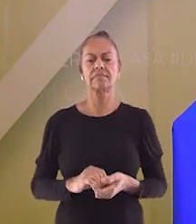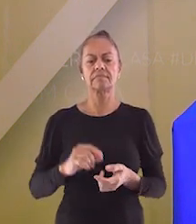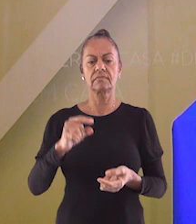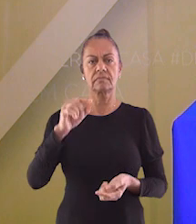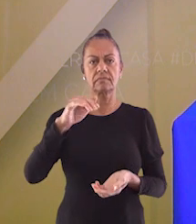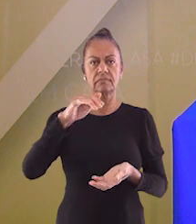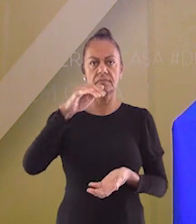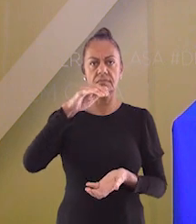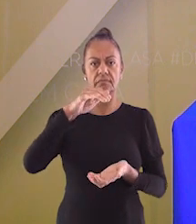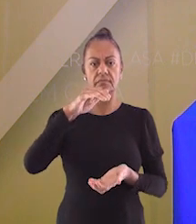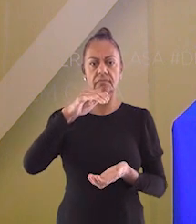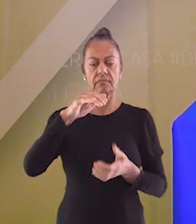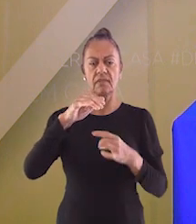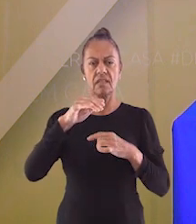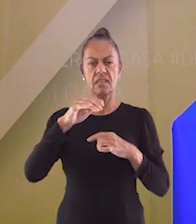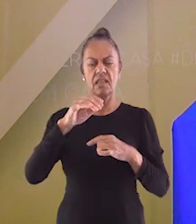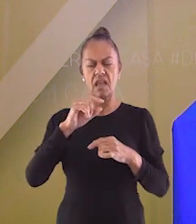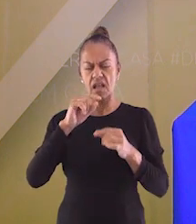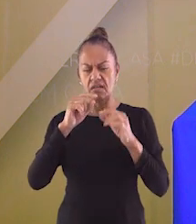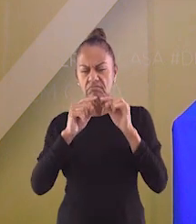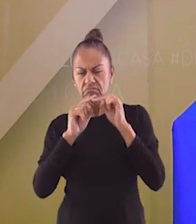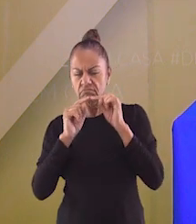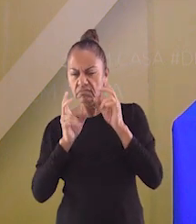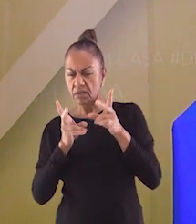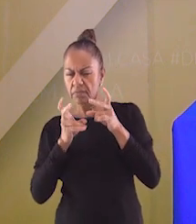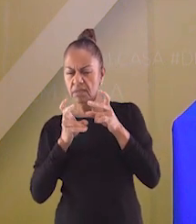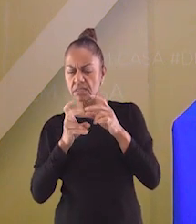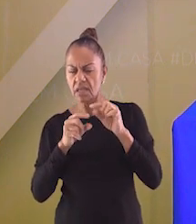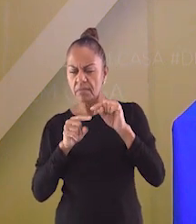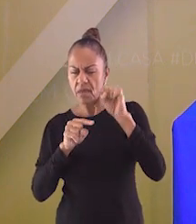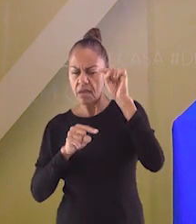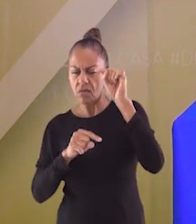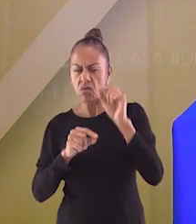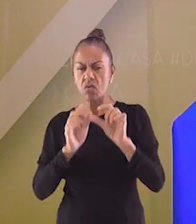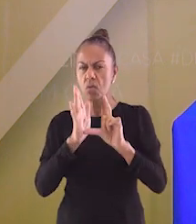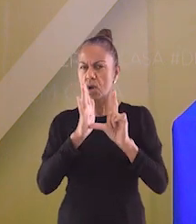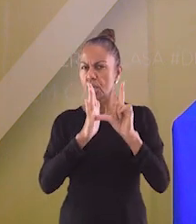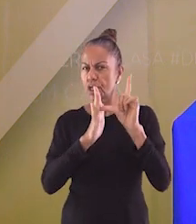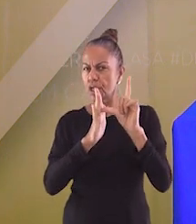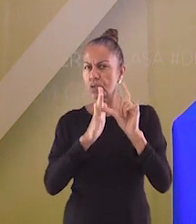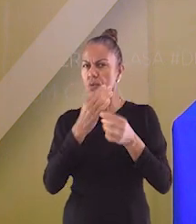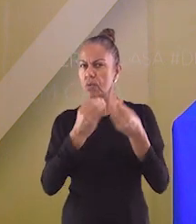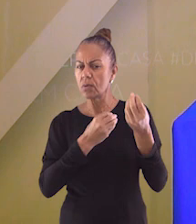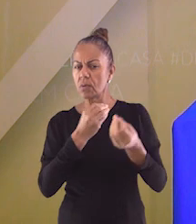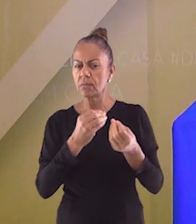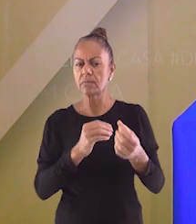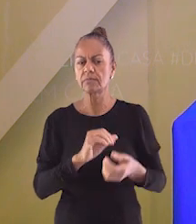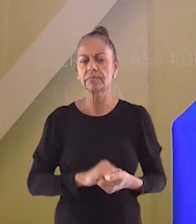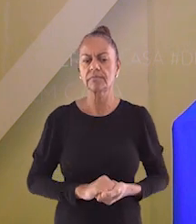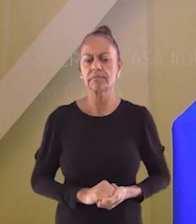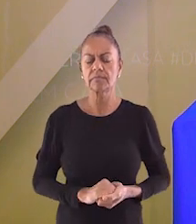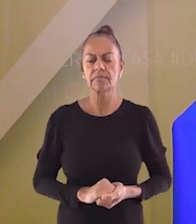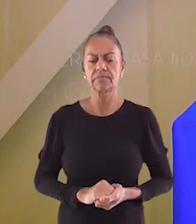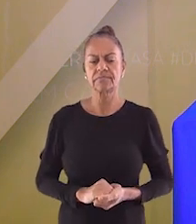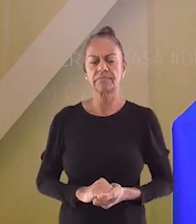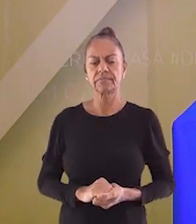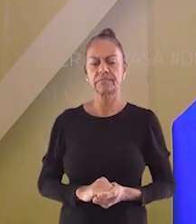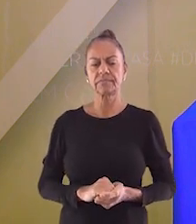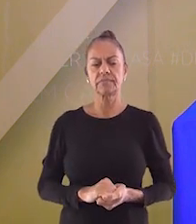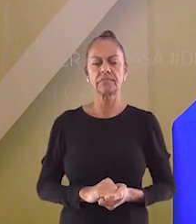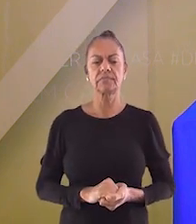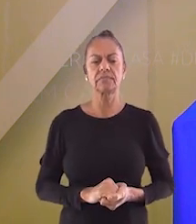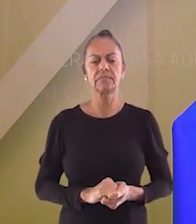Então, essa jarra aqui tem um medidor do lado dela, tá? Não dá pra ver que tá bem apagadinho. Se você tiver como medir em casa, é mais seguro pra você fazer tudo na medida